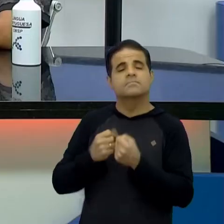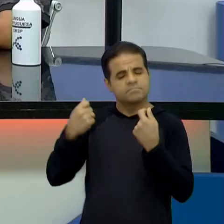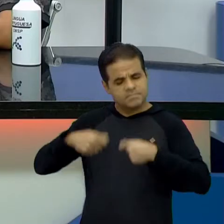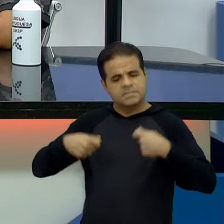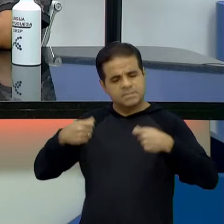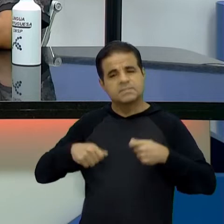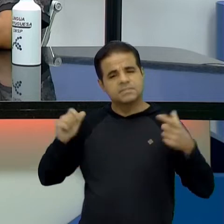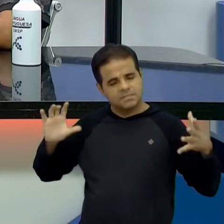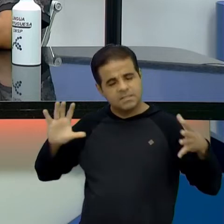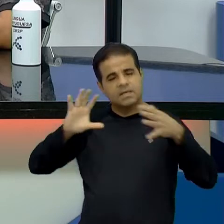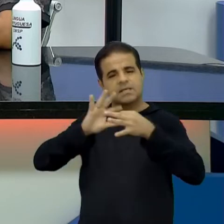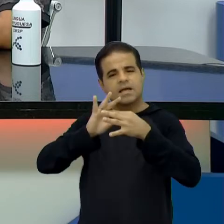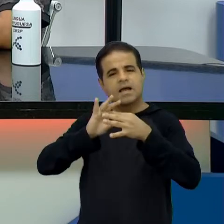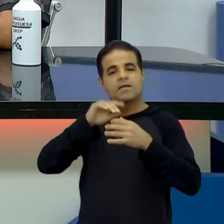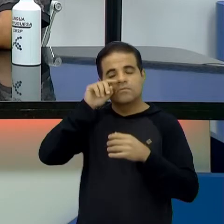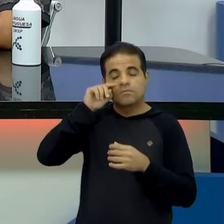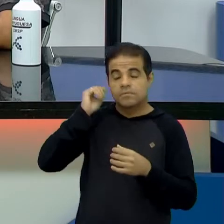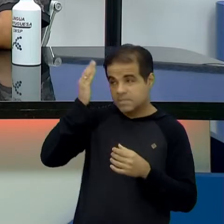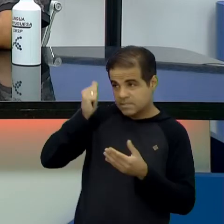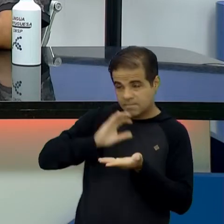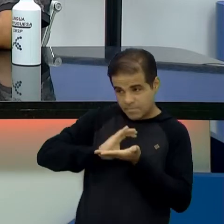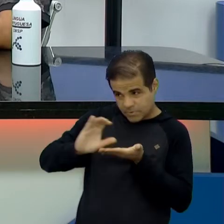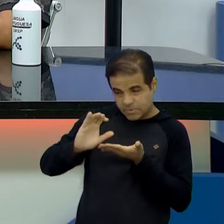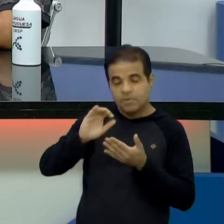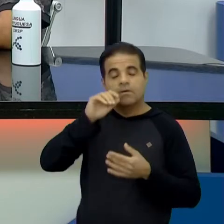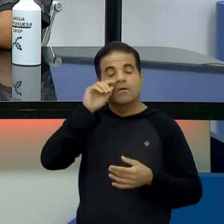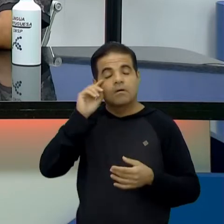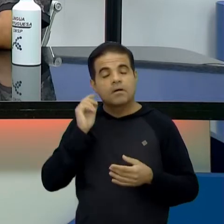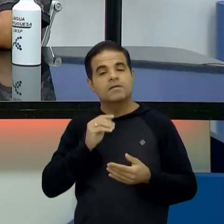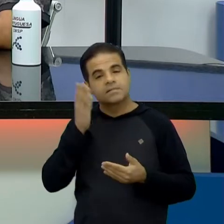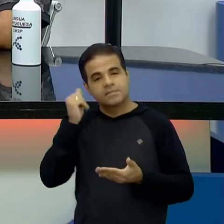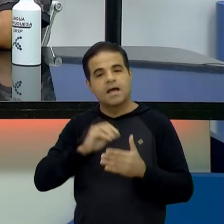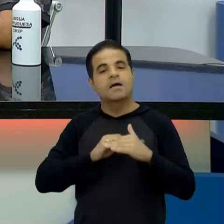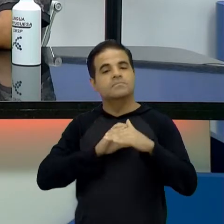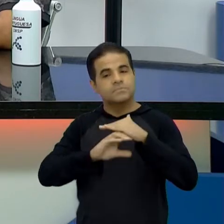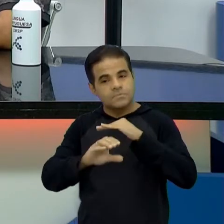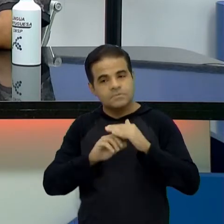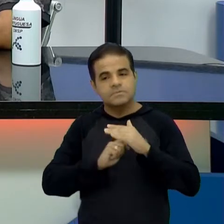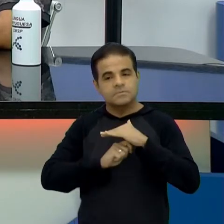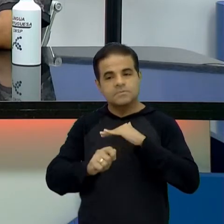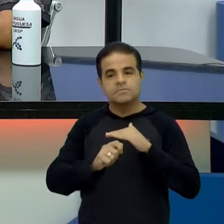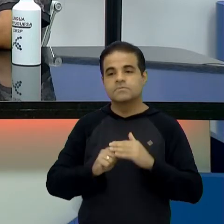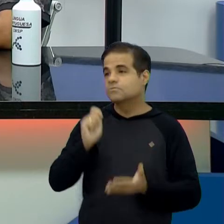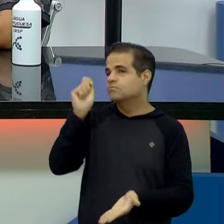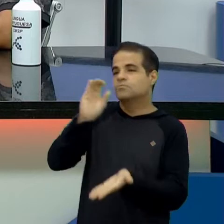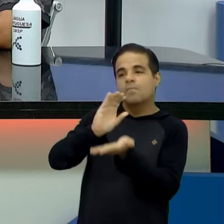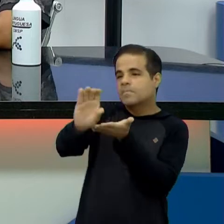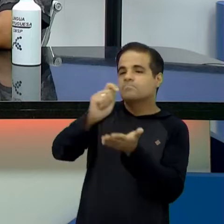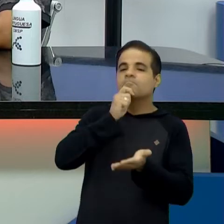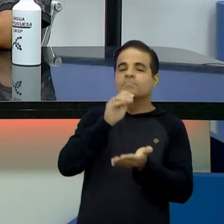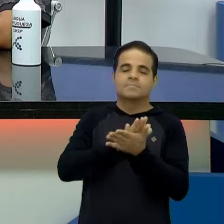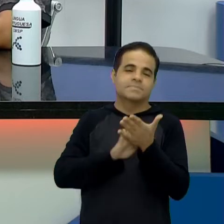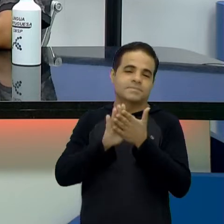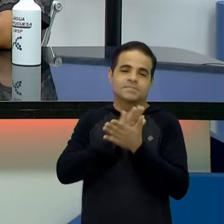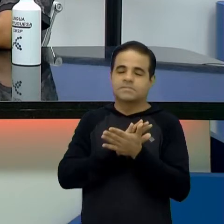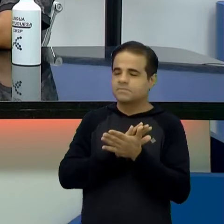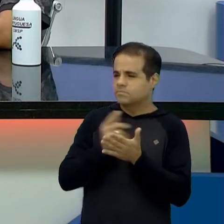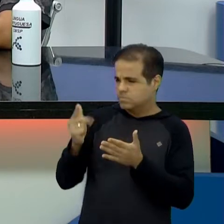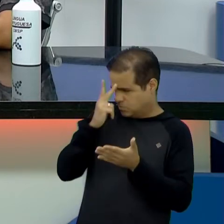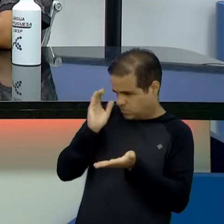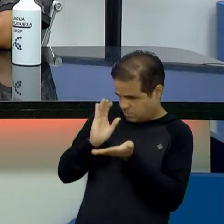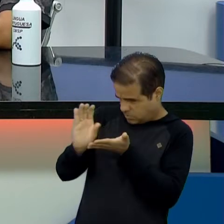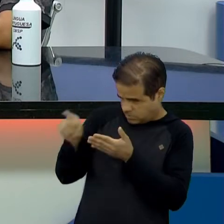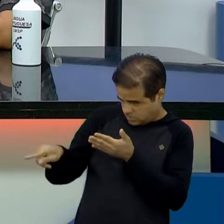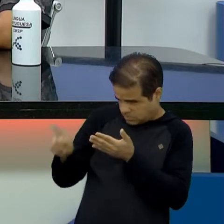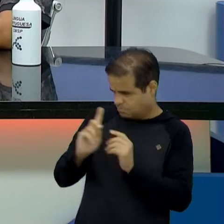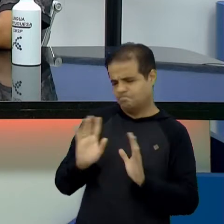está ligado a isso, né? Você sabe que eu sou patrocínio, né? Você Meu é sobrenome é patrocínio, mas eu não tô patrocinando ninguém por enquanto. Mas você está patrocinada? Eu acho que você está patrocinada.